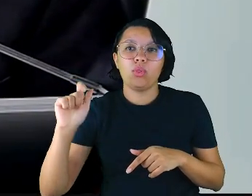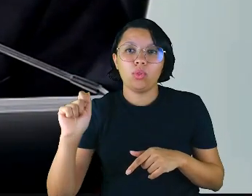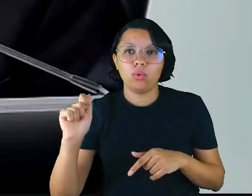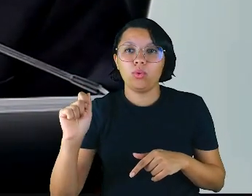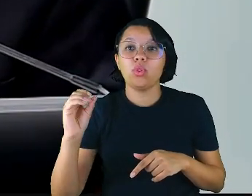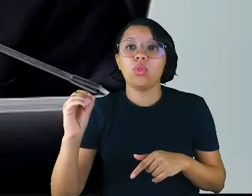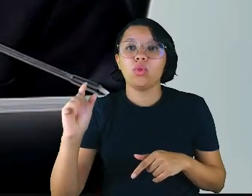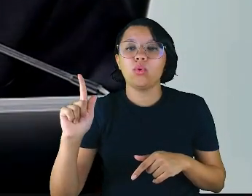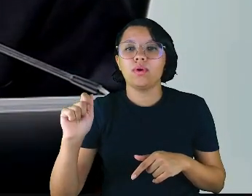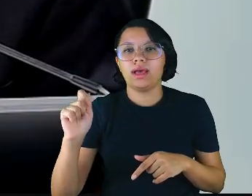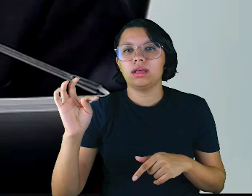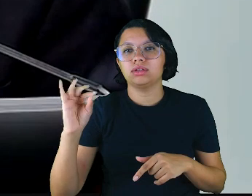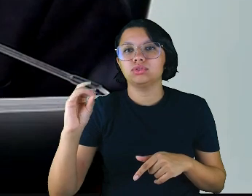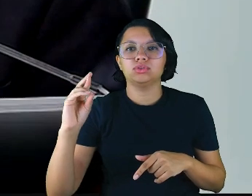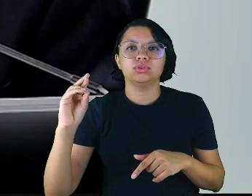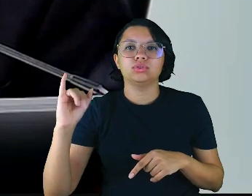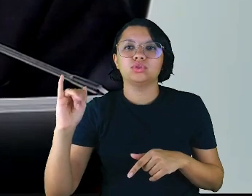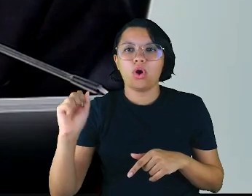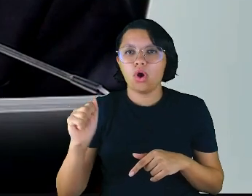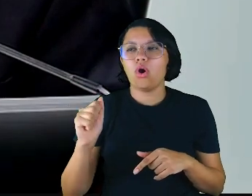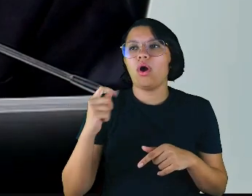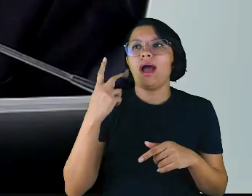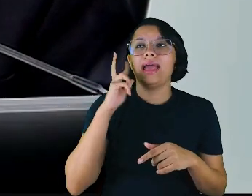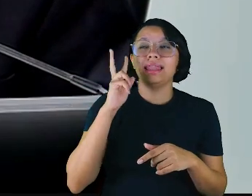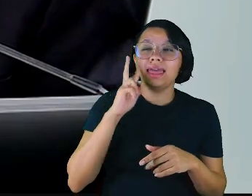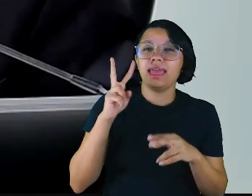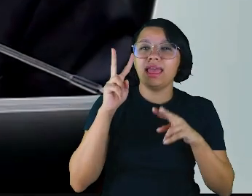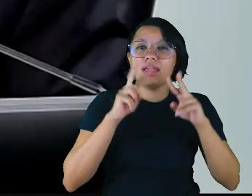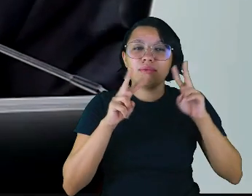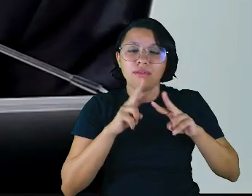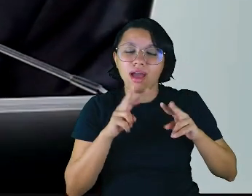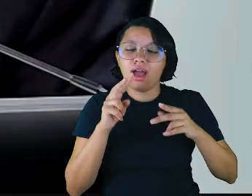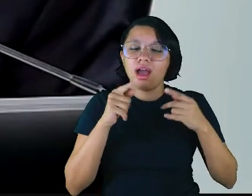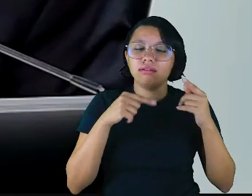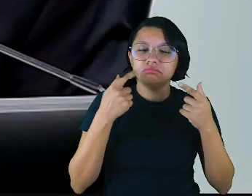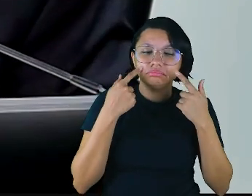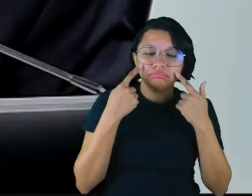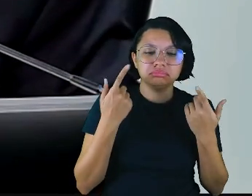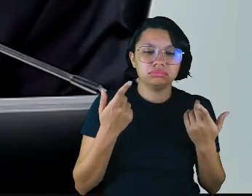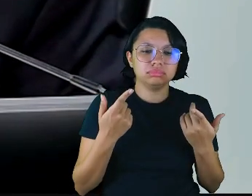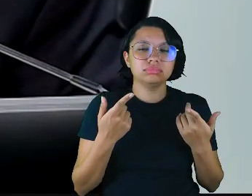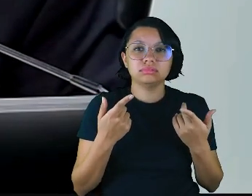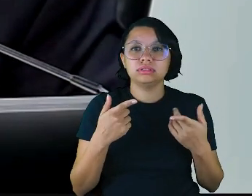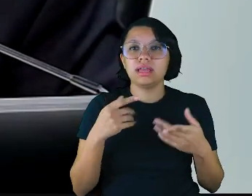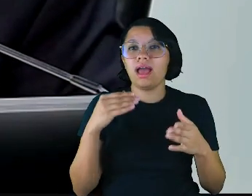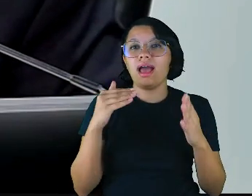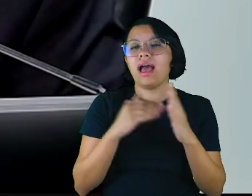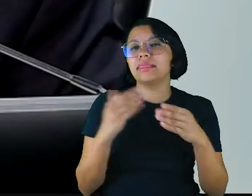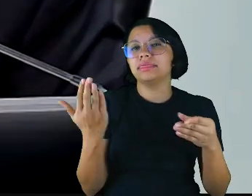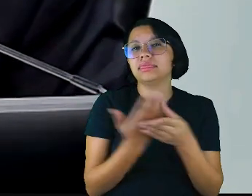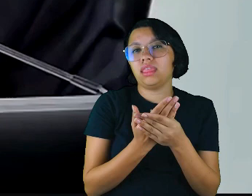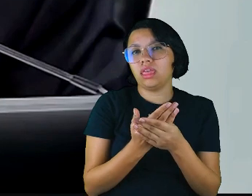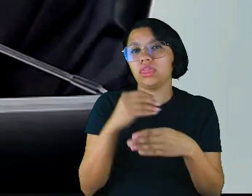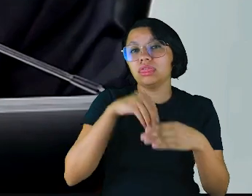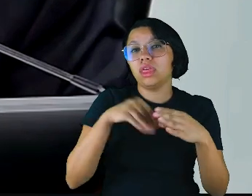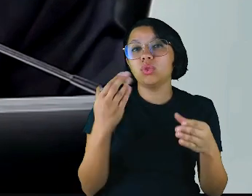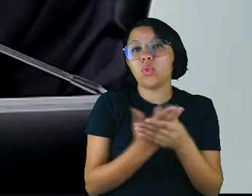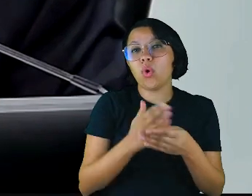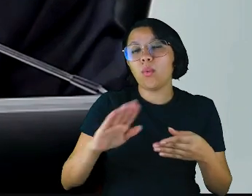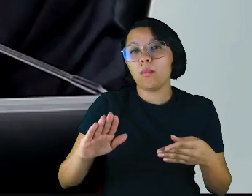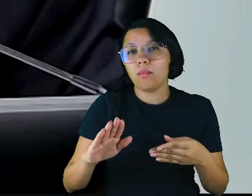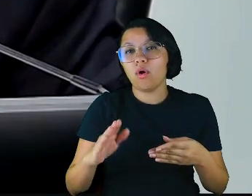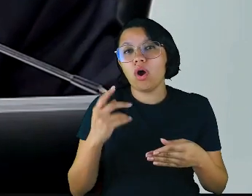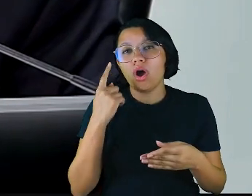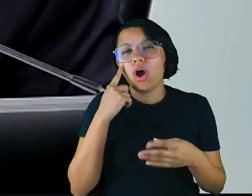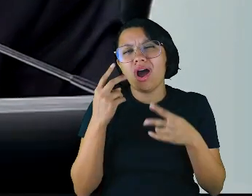acordo, que o problema seria só esse. Mas aí, lendo e vendo essas situações, a gente começa a perceber, e até vendo os processos, né, a gente começa a perceber que